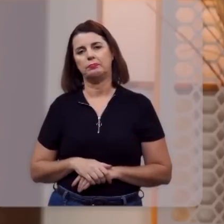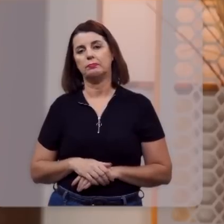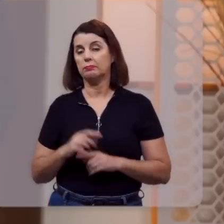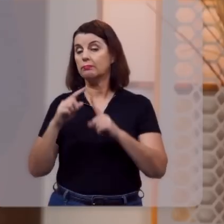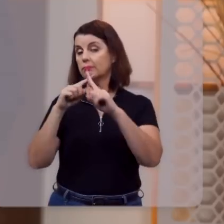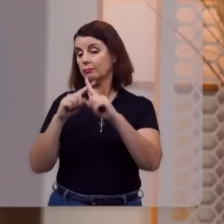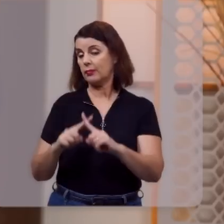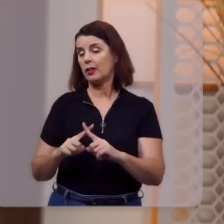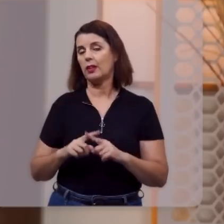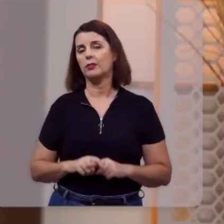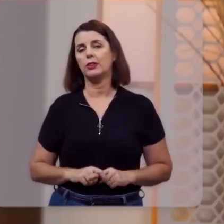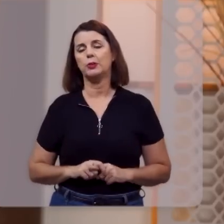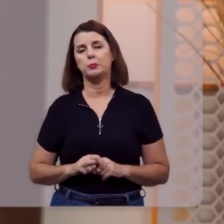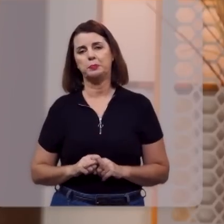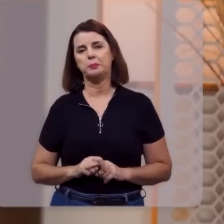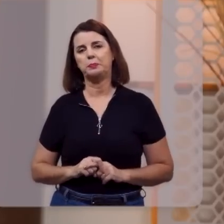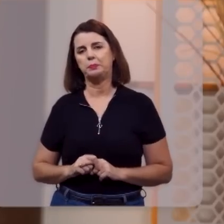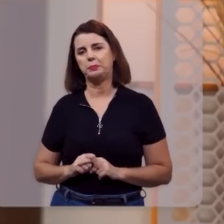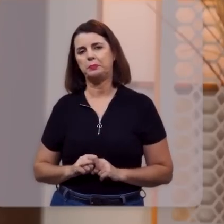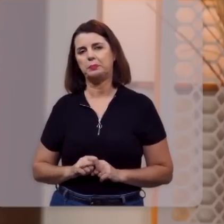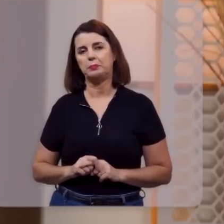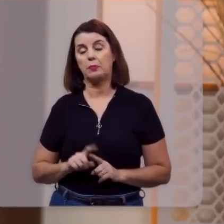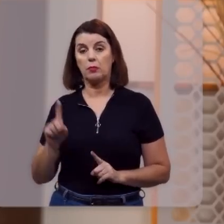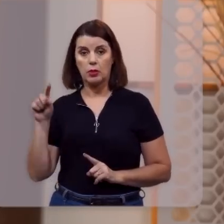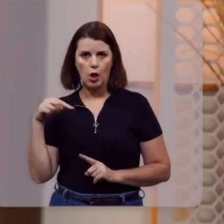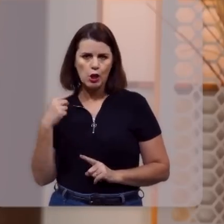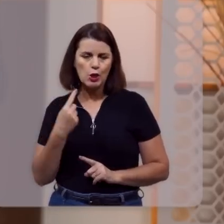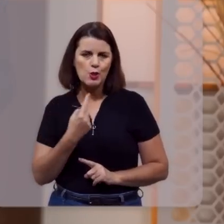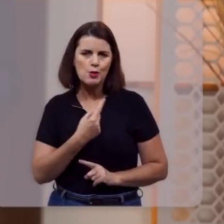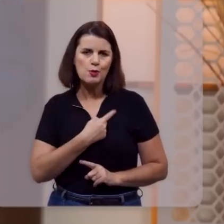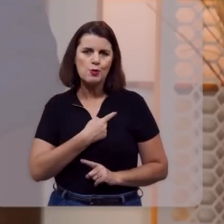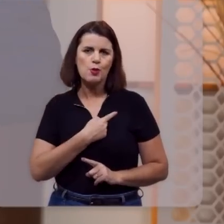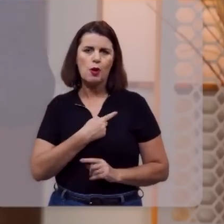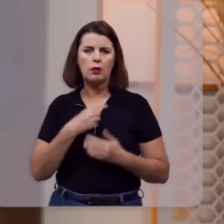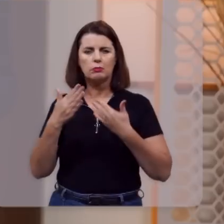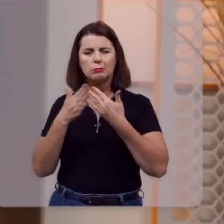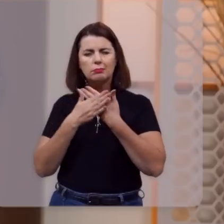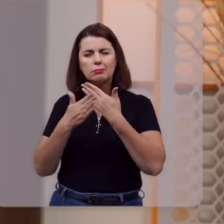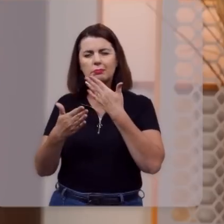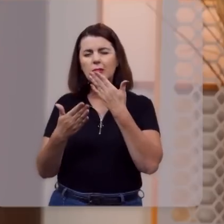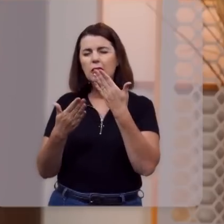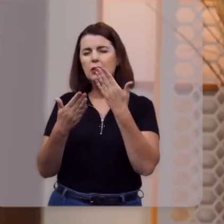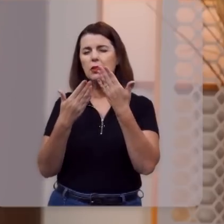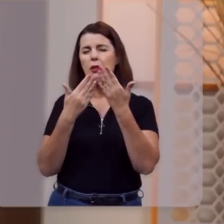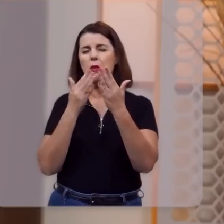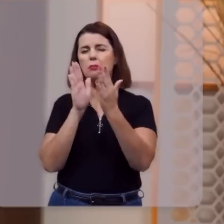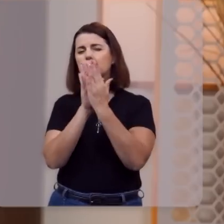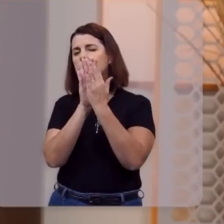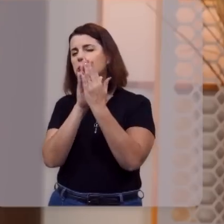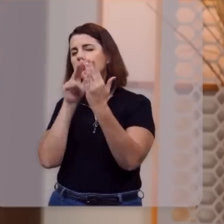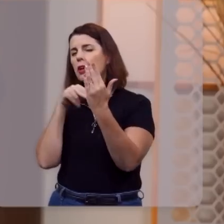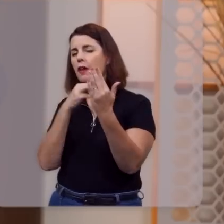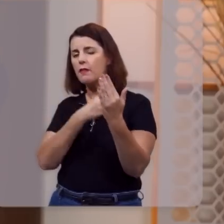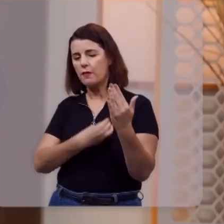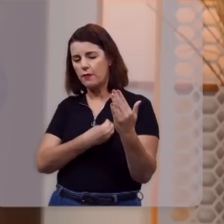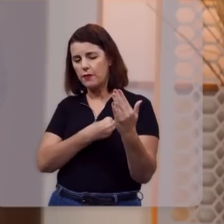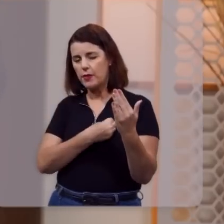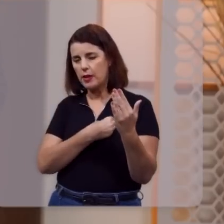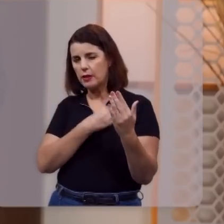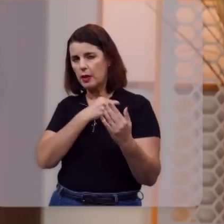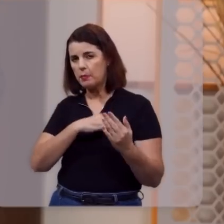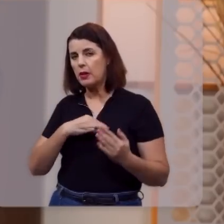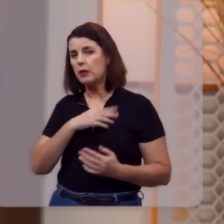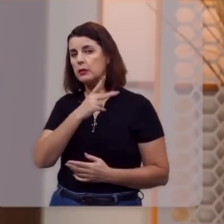Eis o desafio de nós, confrontados pela vida e pelo ministério do